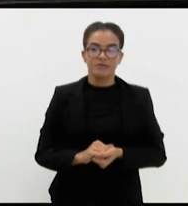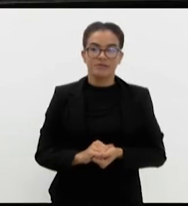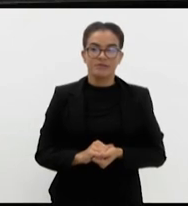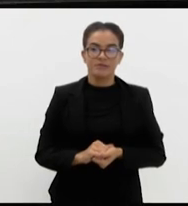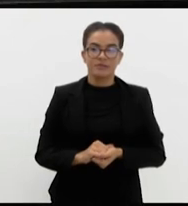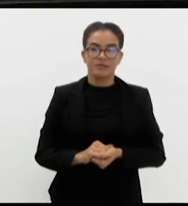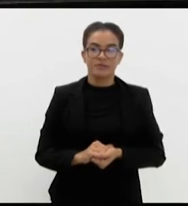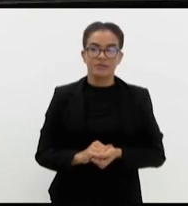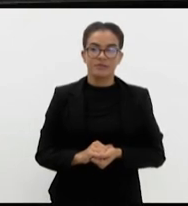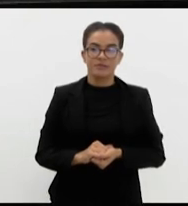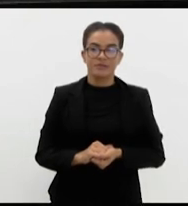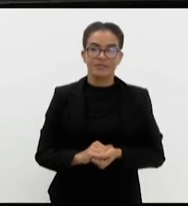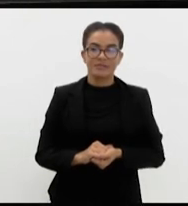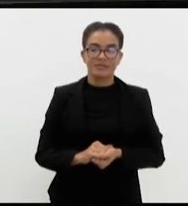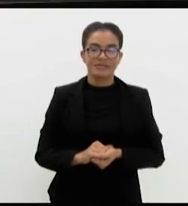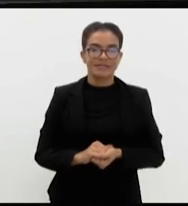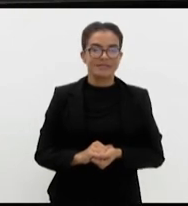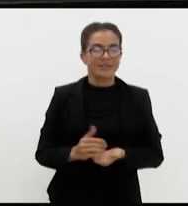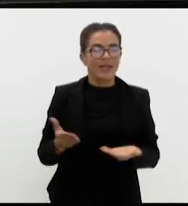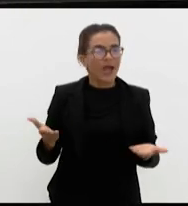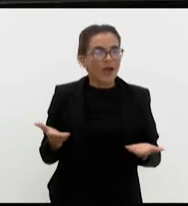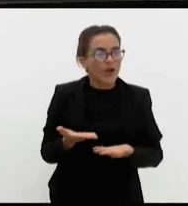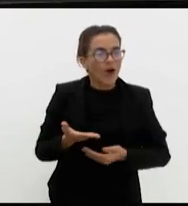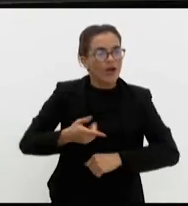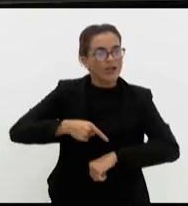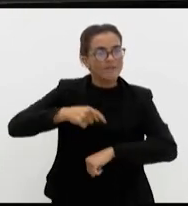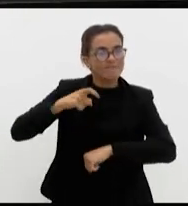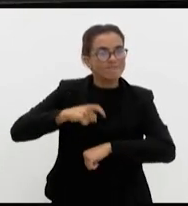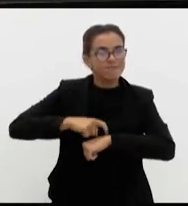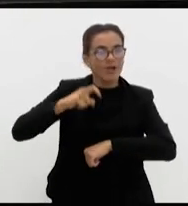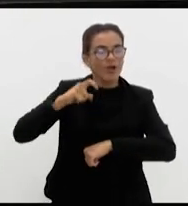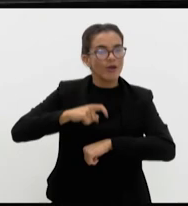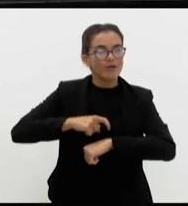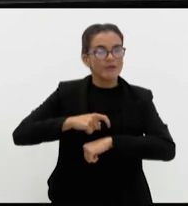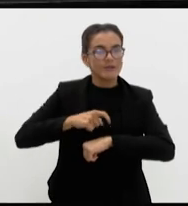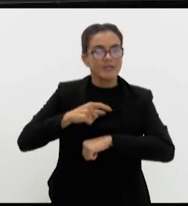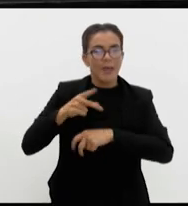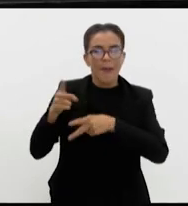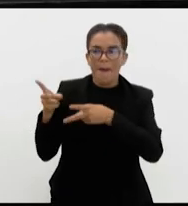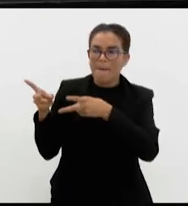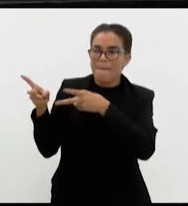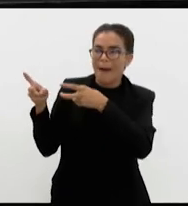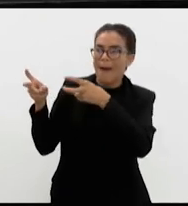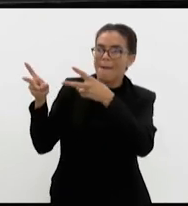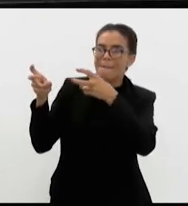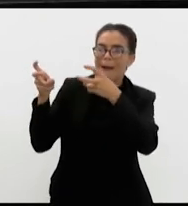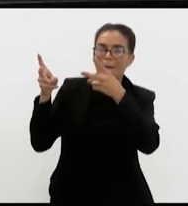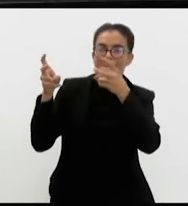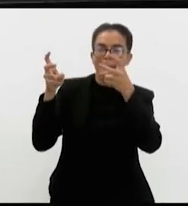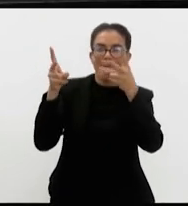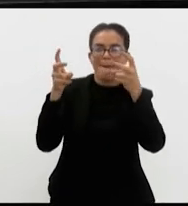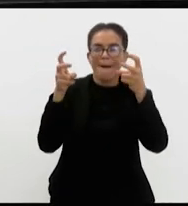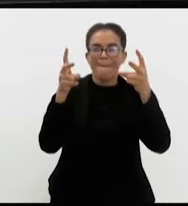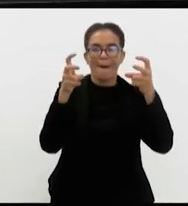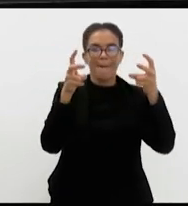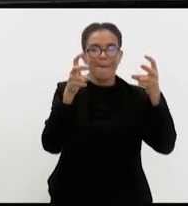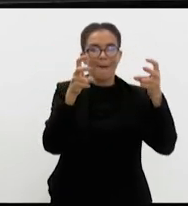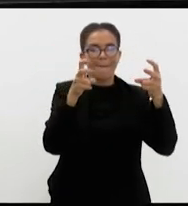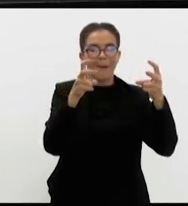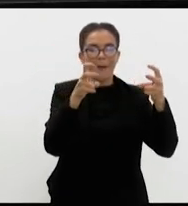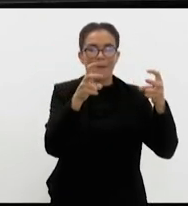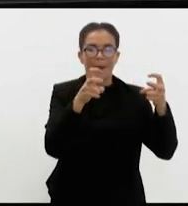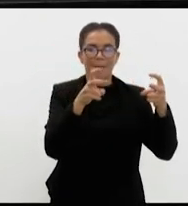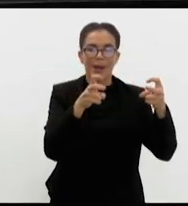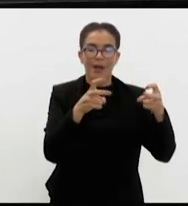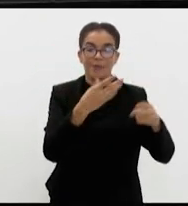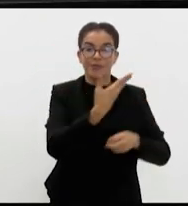que neste exato momento começa a perceber o desastre do governo